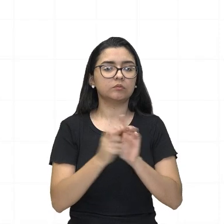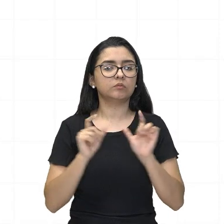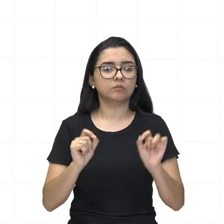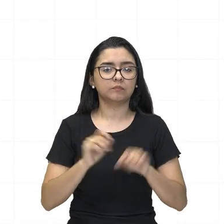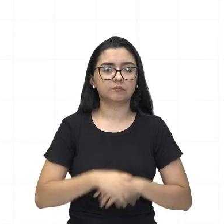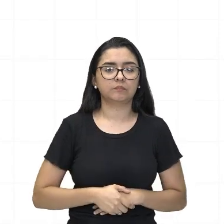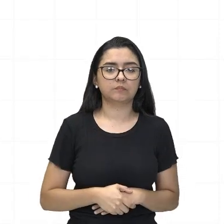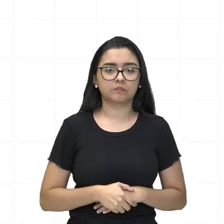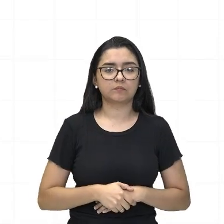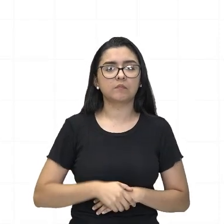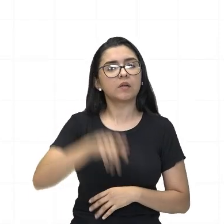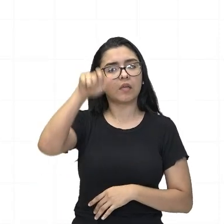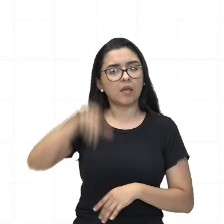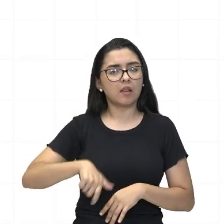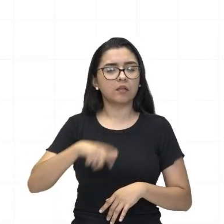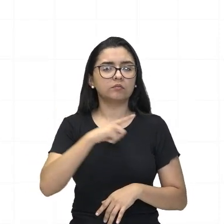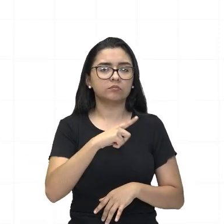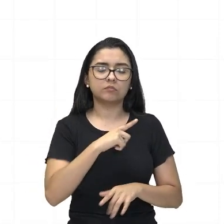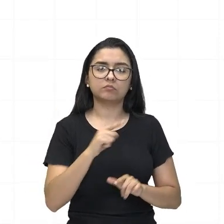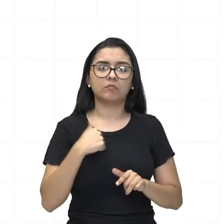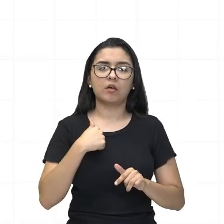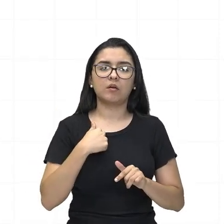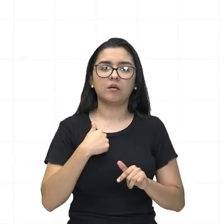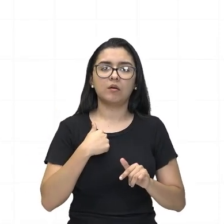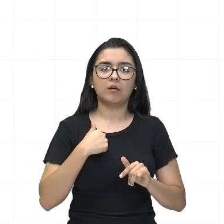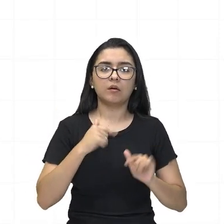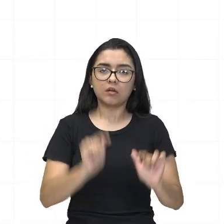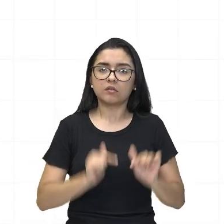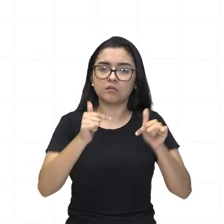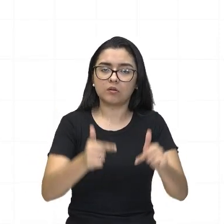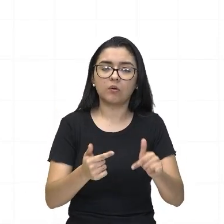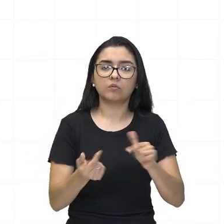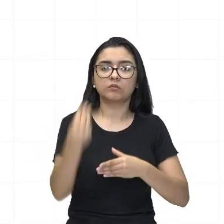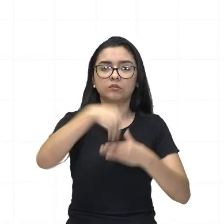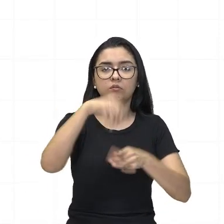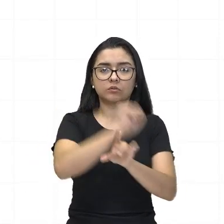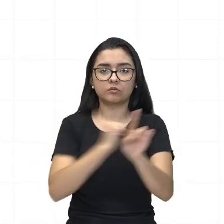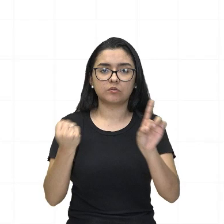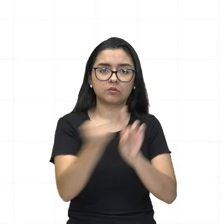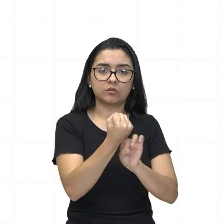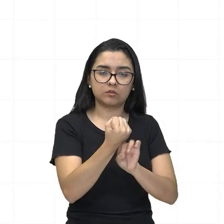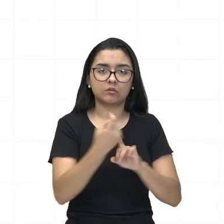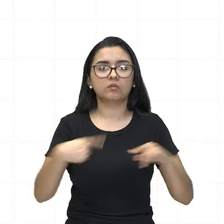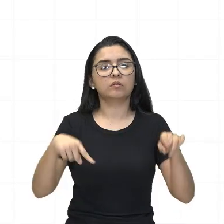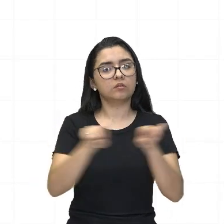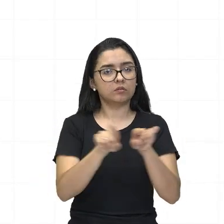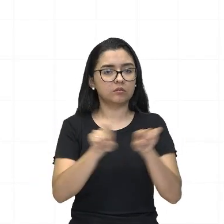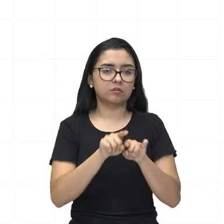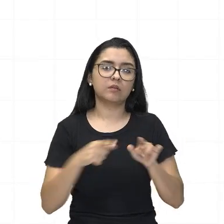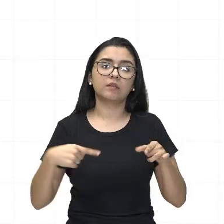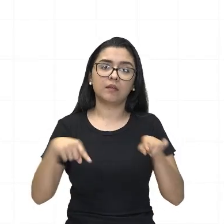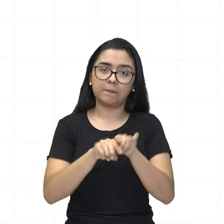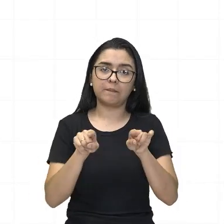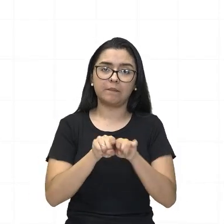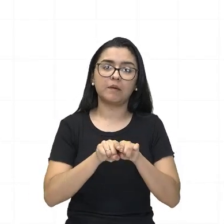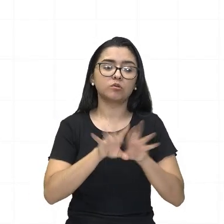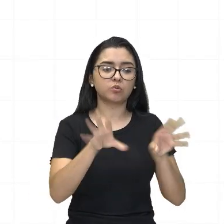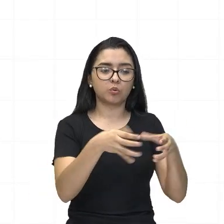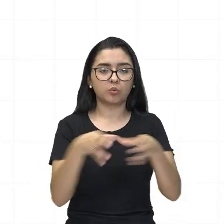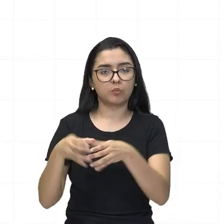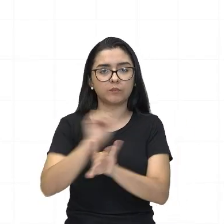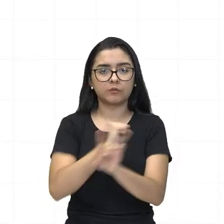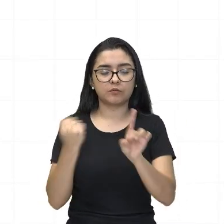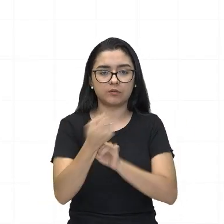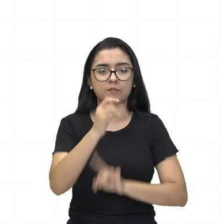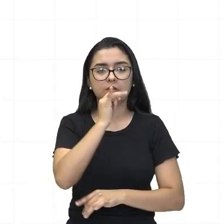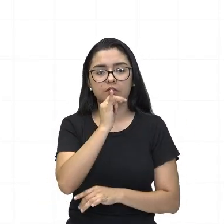elas desempenham determinada função na sociedade como um todo ou em pequenos grupos sociais. Nós temos